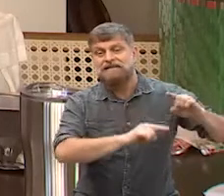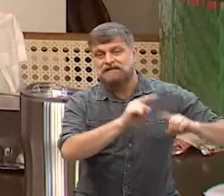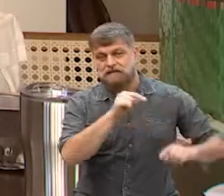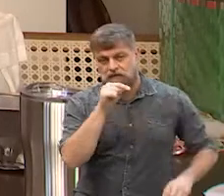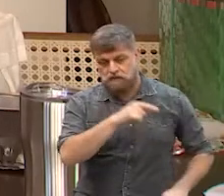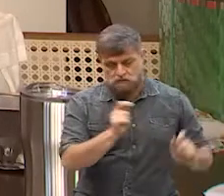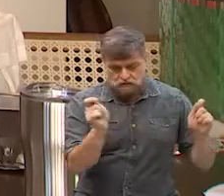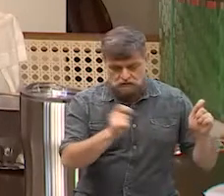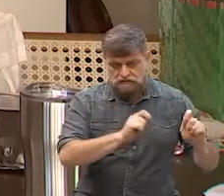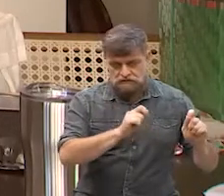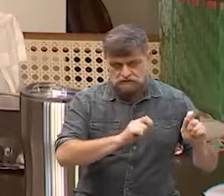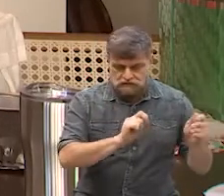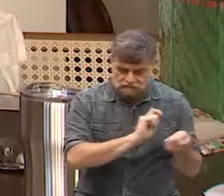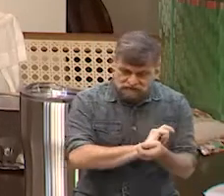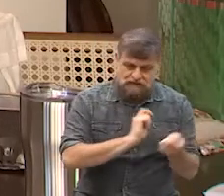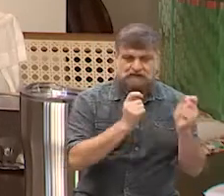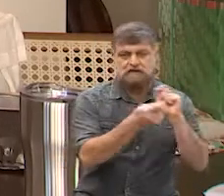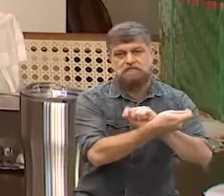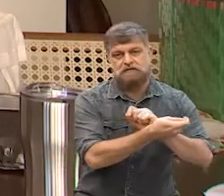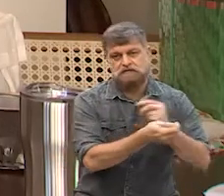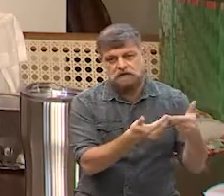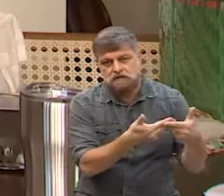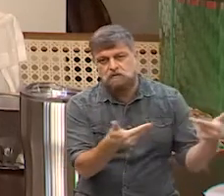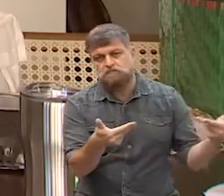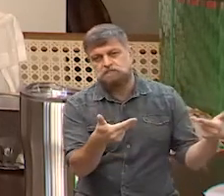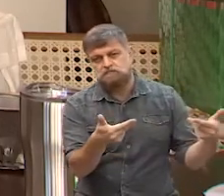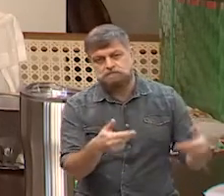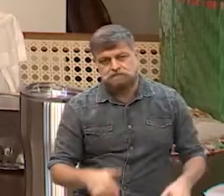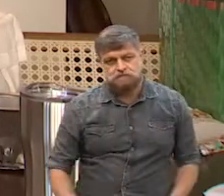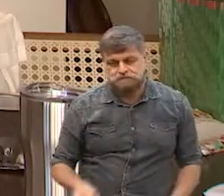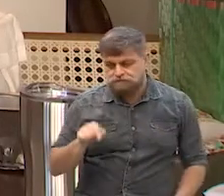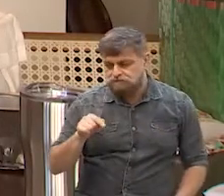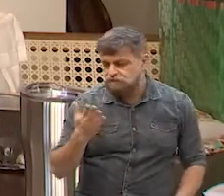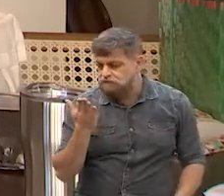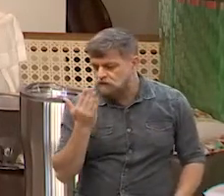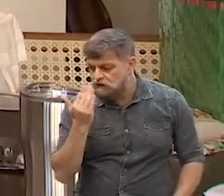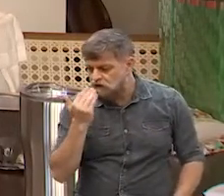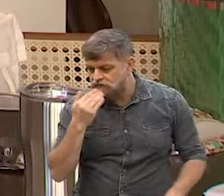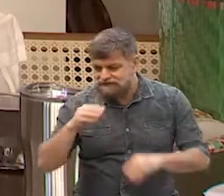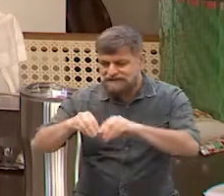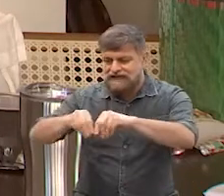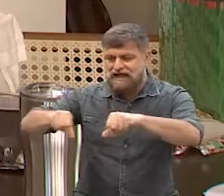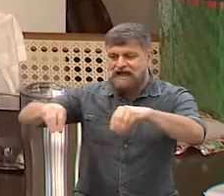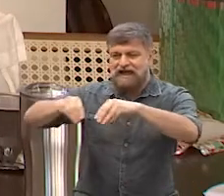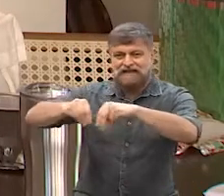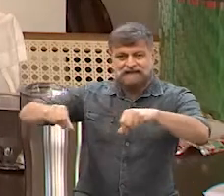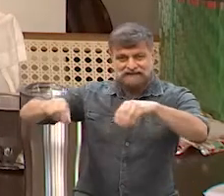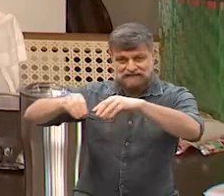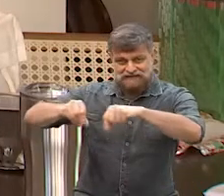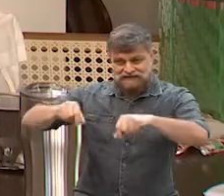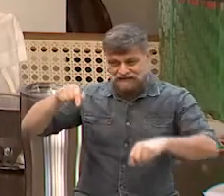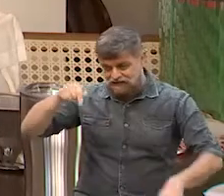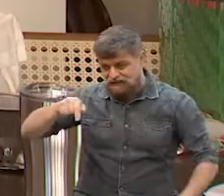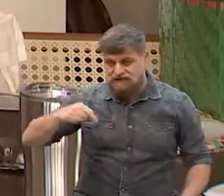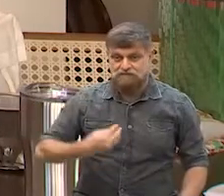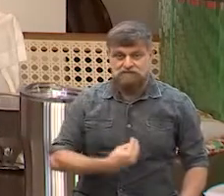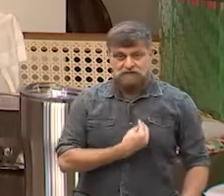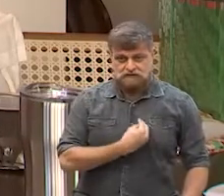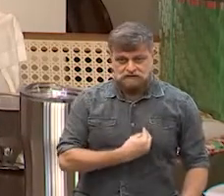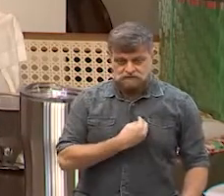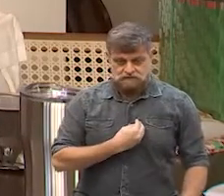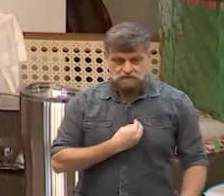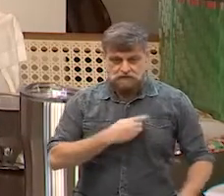ser transformado em outras coisas. Então, o orgânico, ele vai para a terra, ele é vivo. E